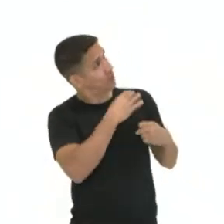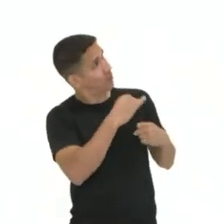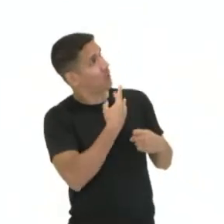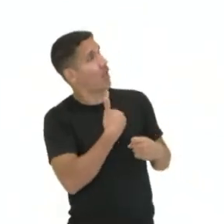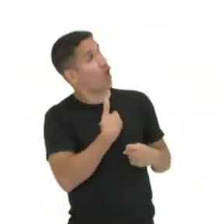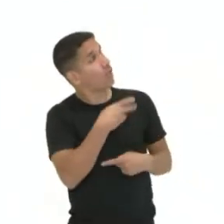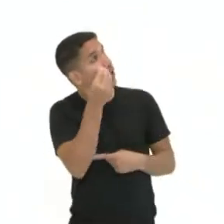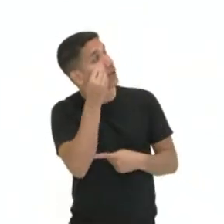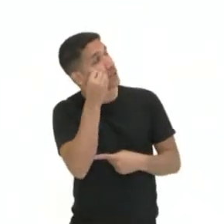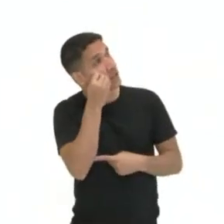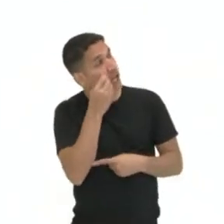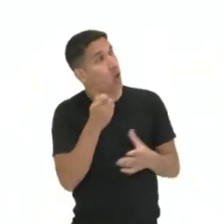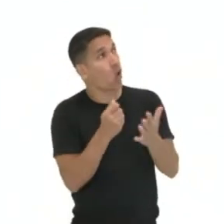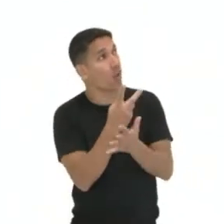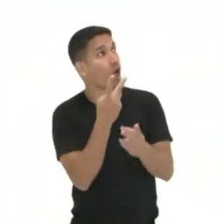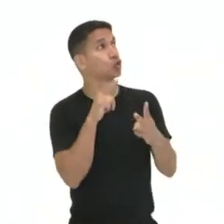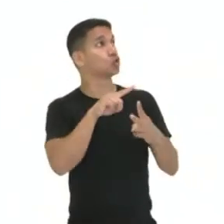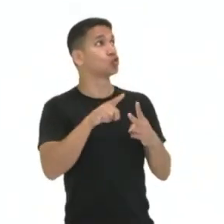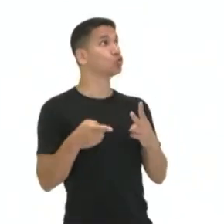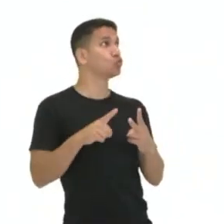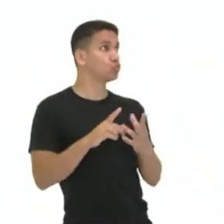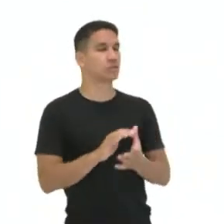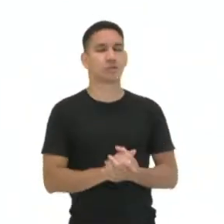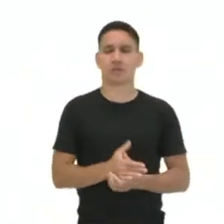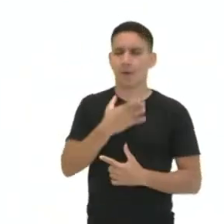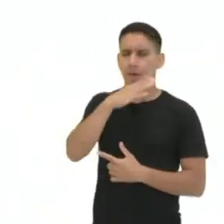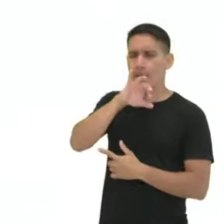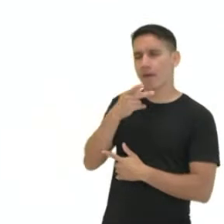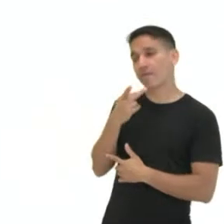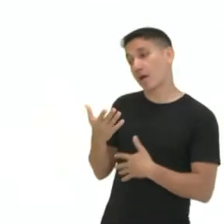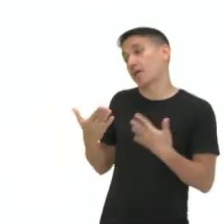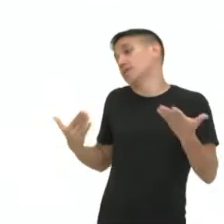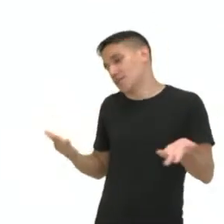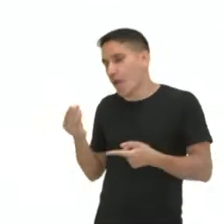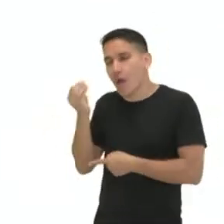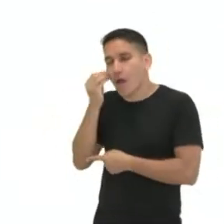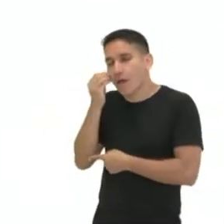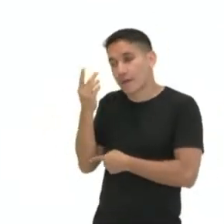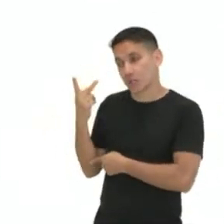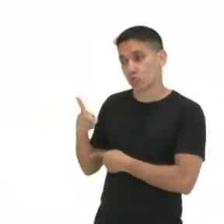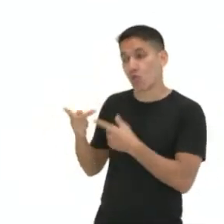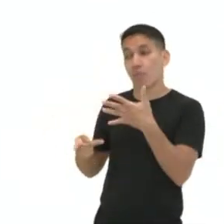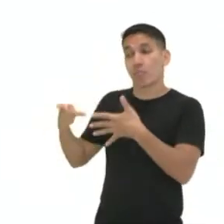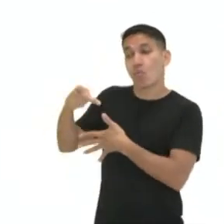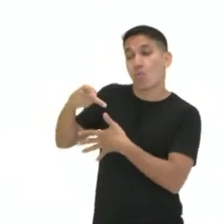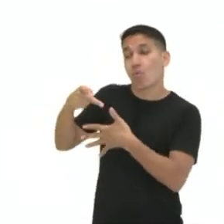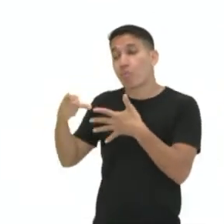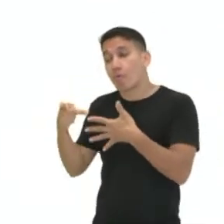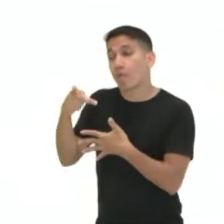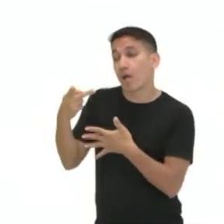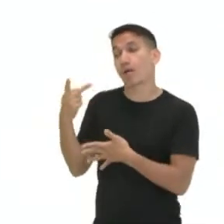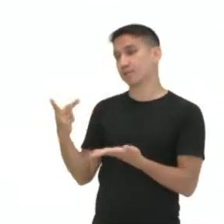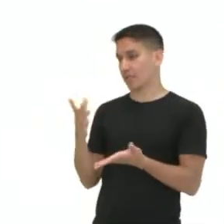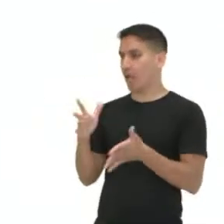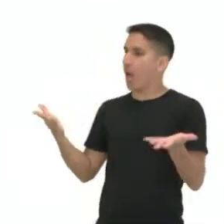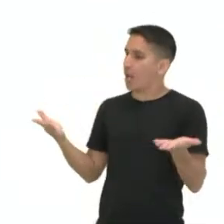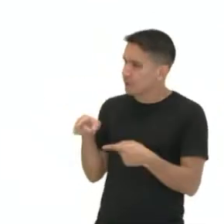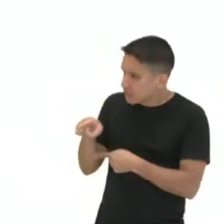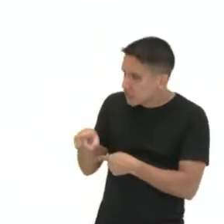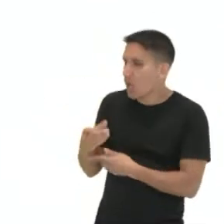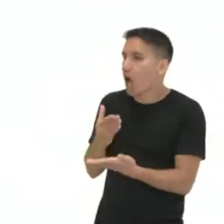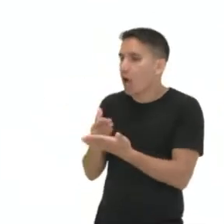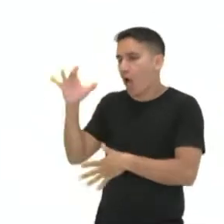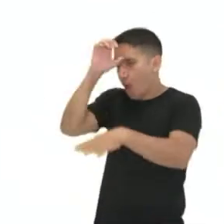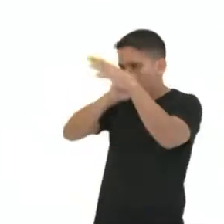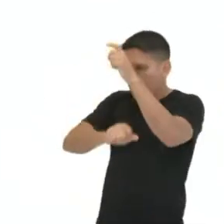consigo comprar 2 coisas. O pai responde: então, veja suas prioridades. Assim, aprende a